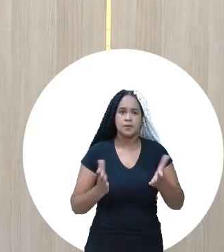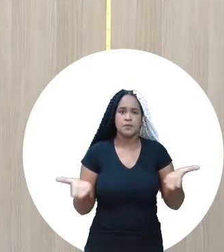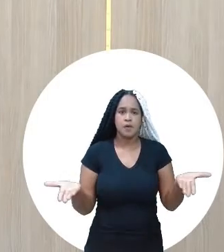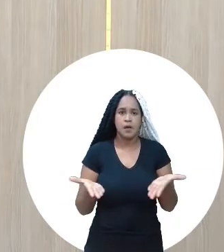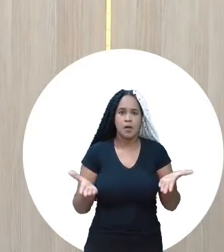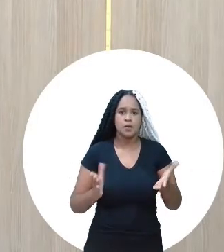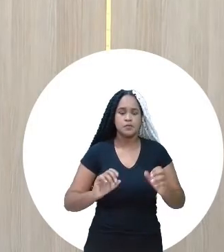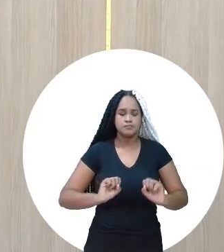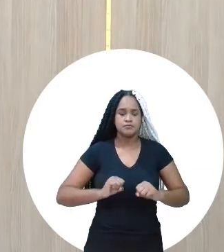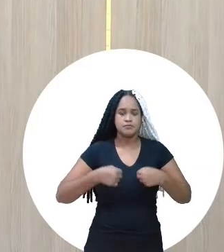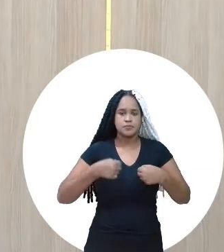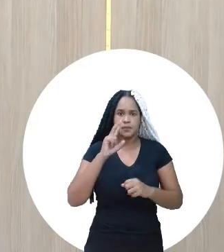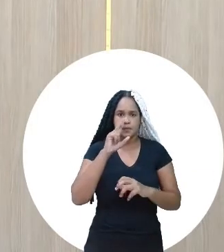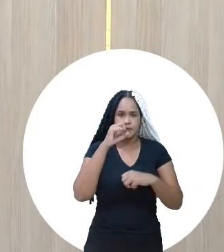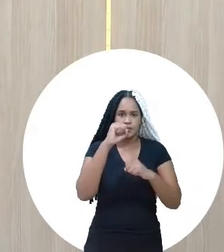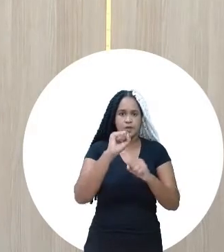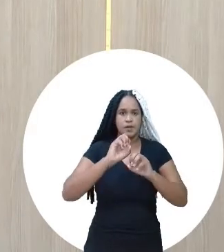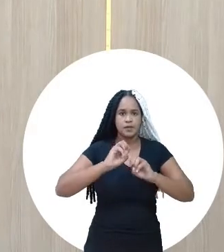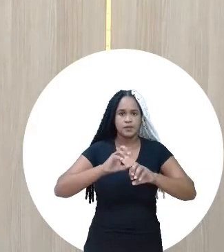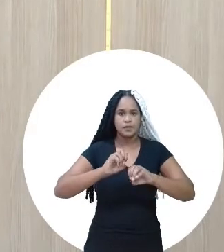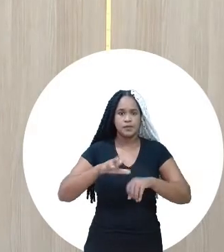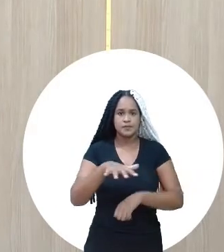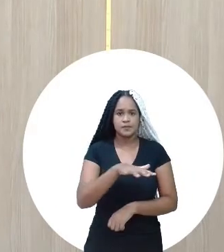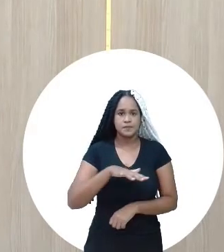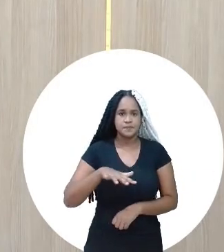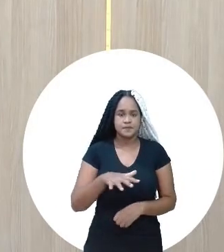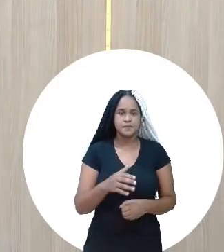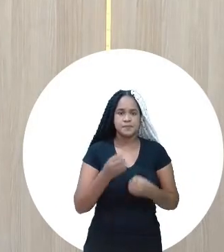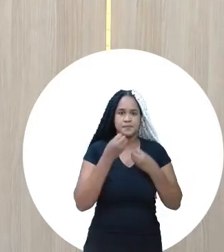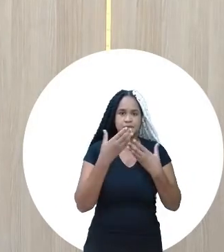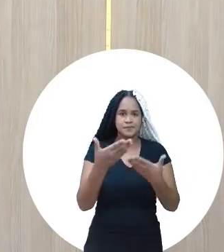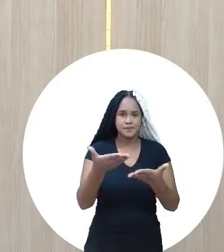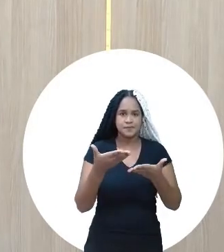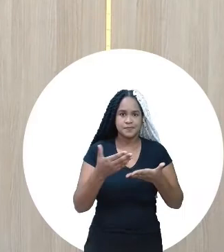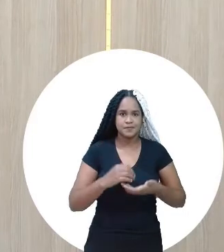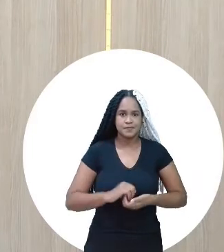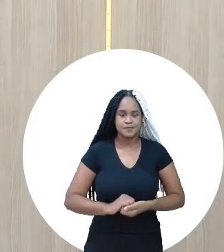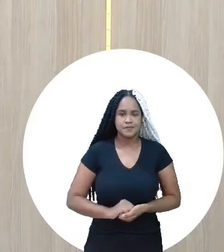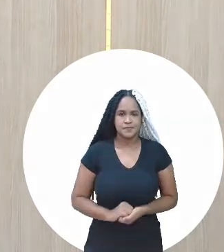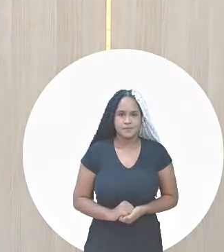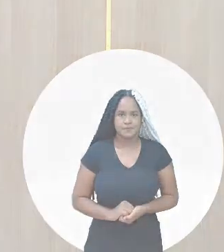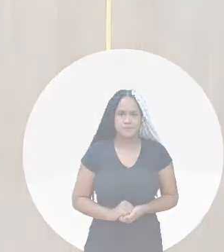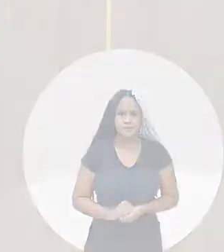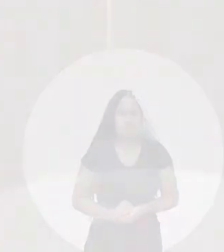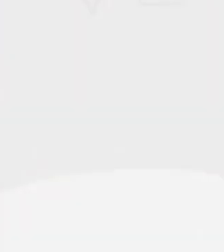fortalecimento da nossa educação. Sejam todos muito bem-vindos.